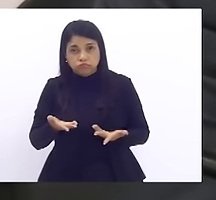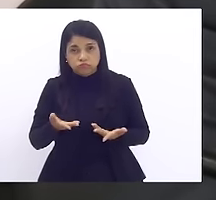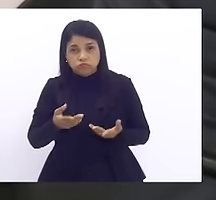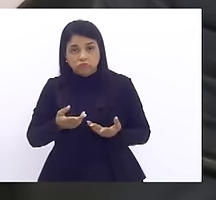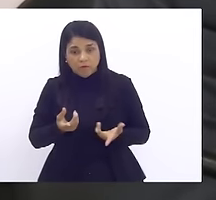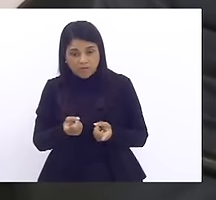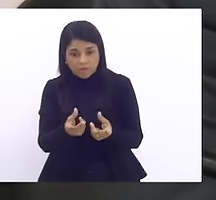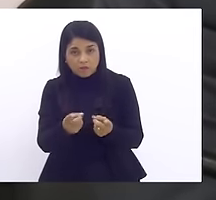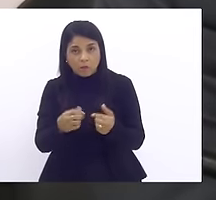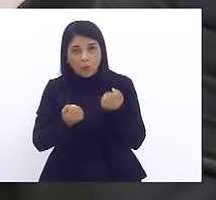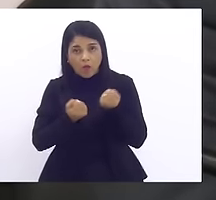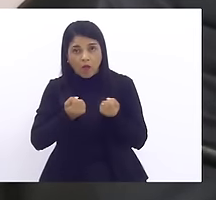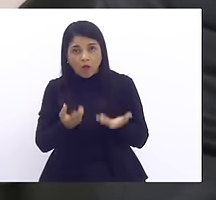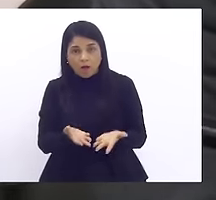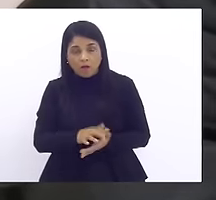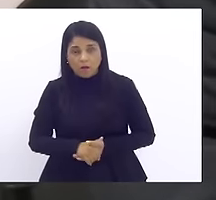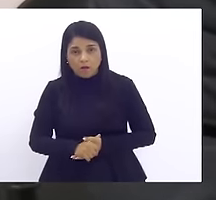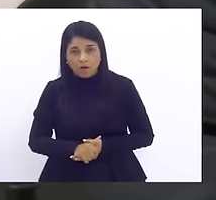bom